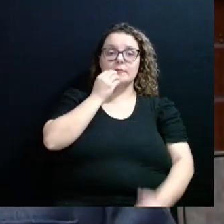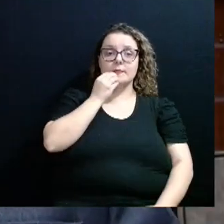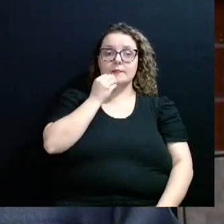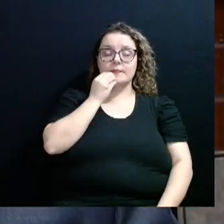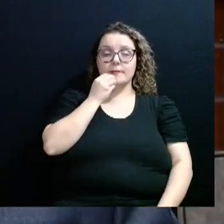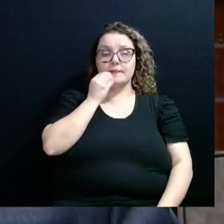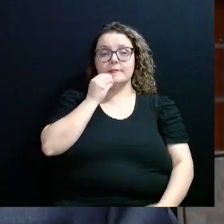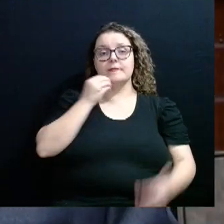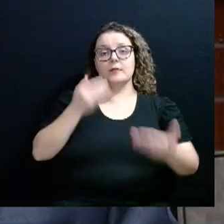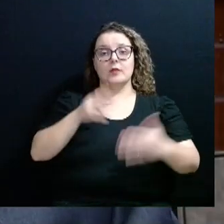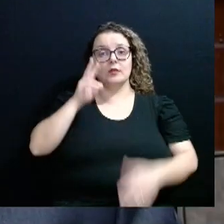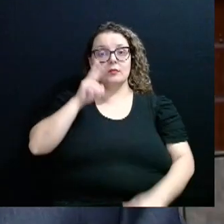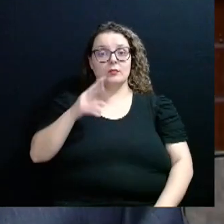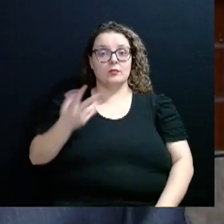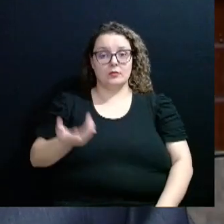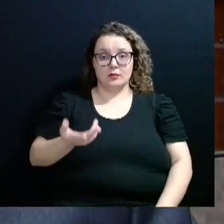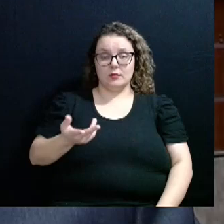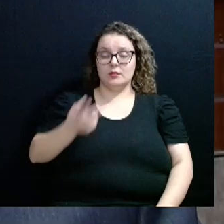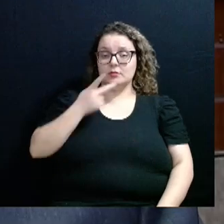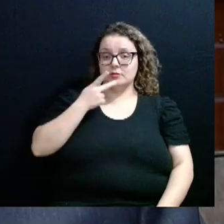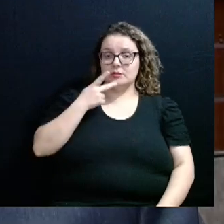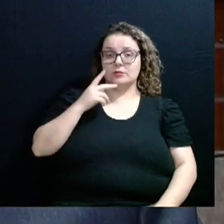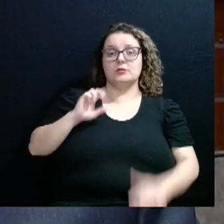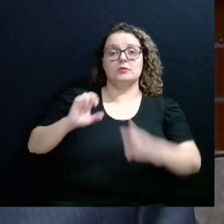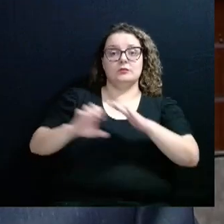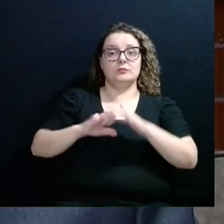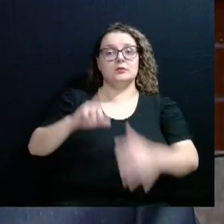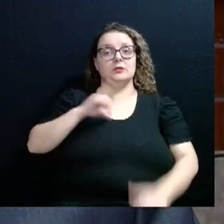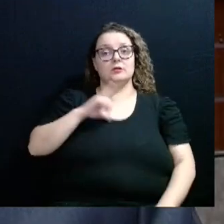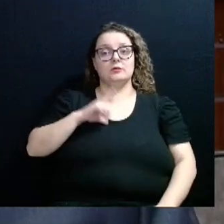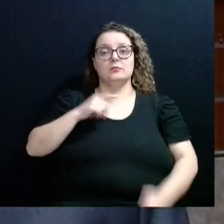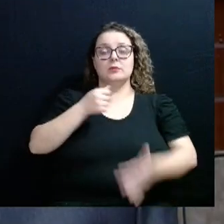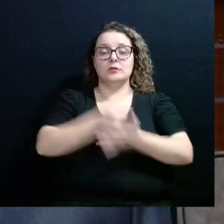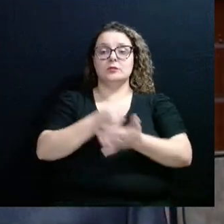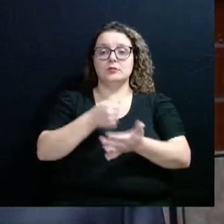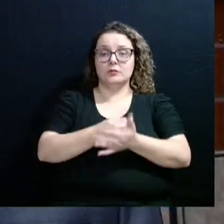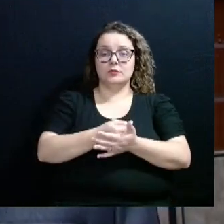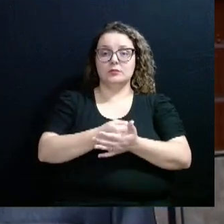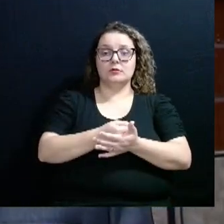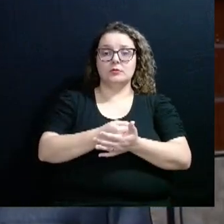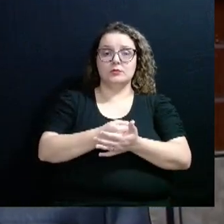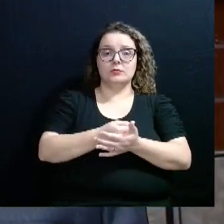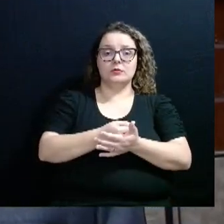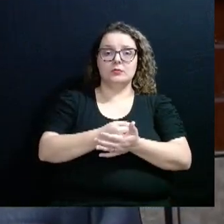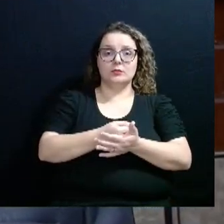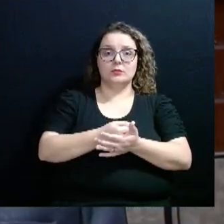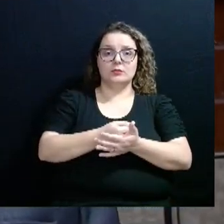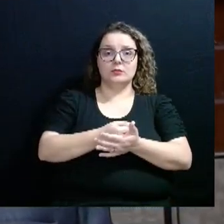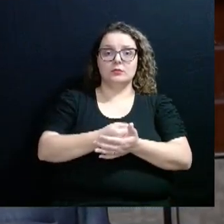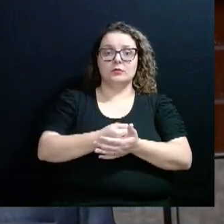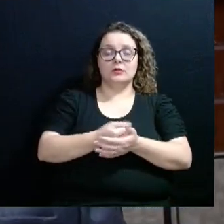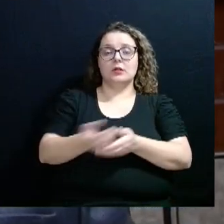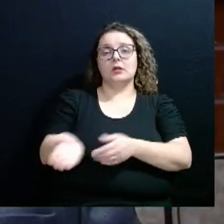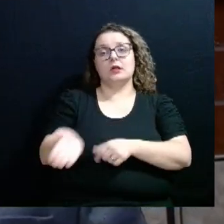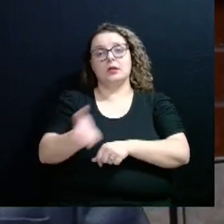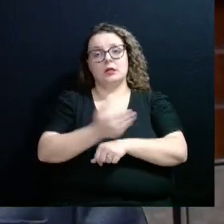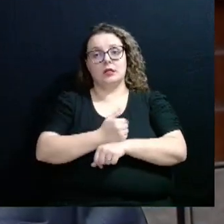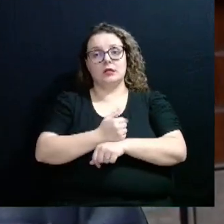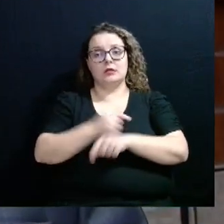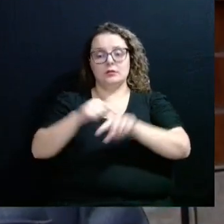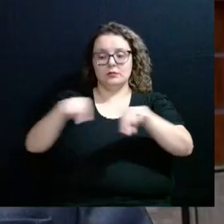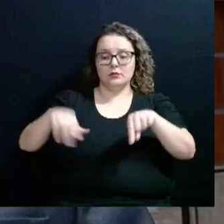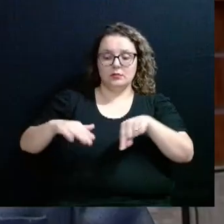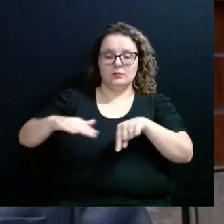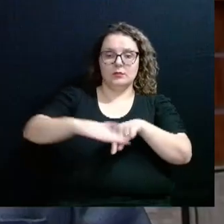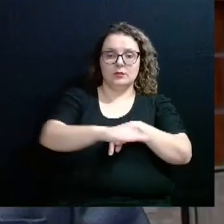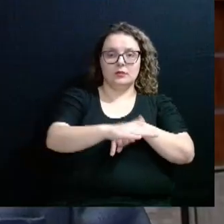fala que a empresa ela teria que ter uma obrigatoriedade aqui, antes dele sair da garagem, ali, dê uma